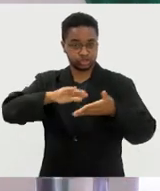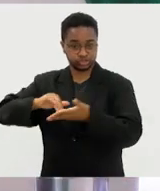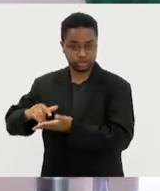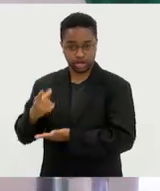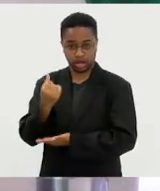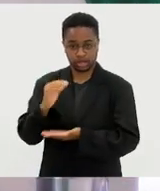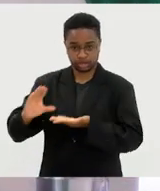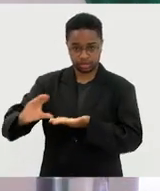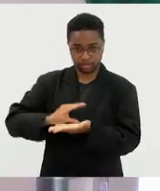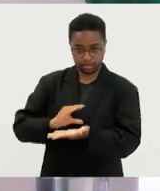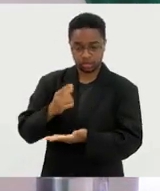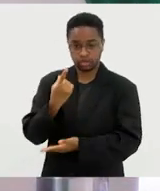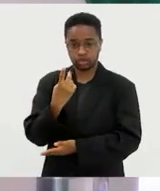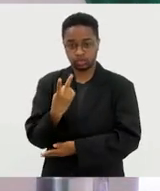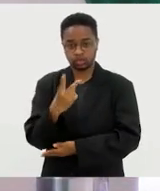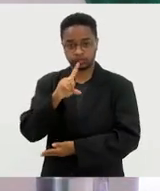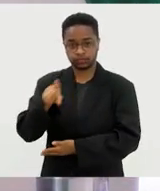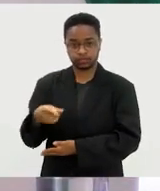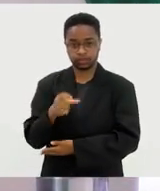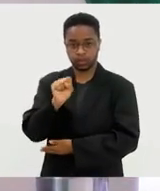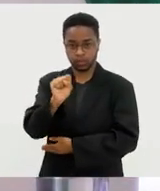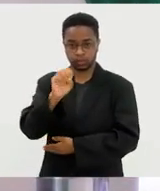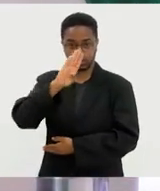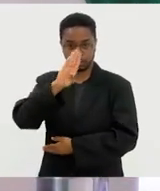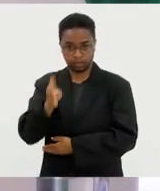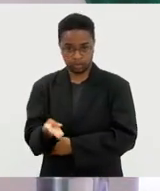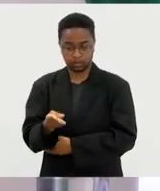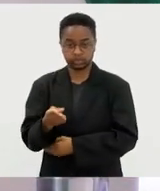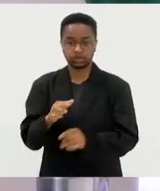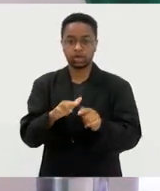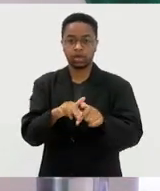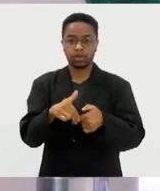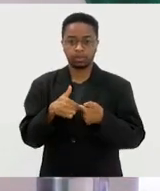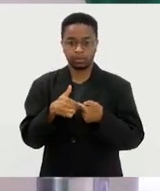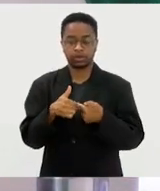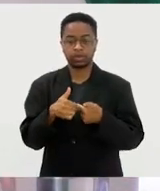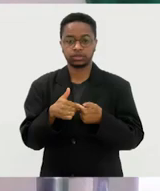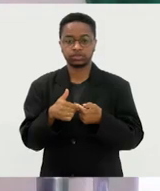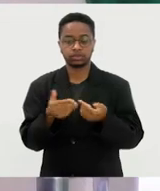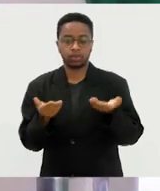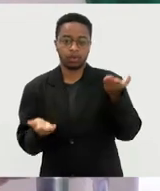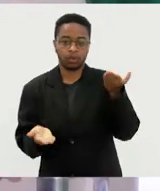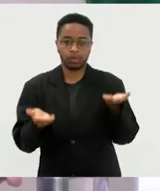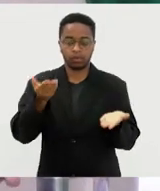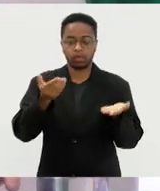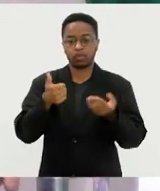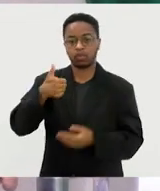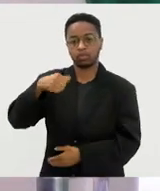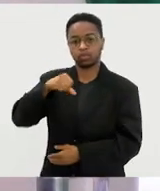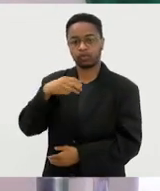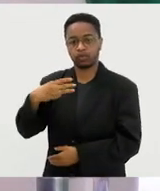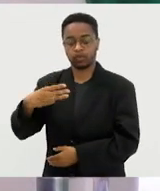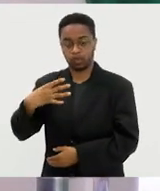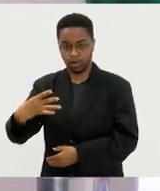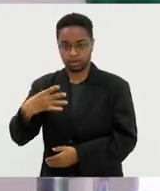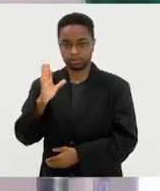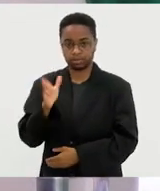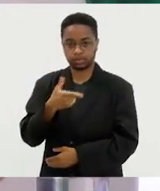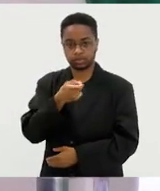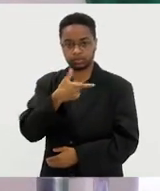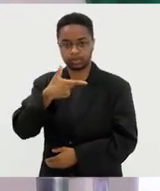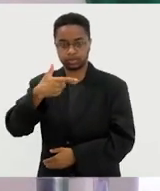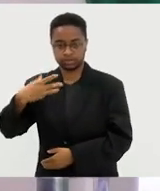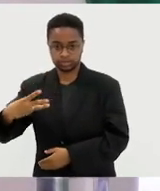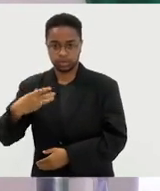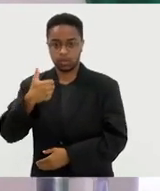isso. 2,8 bilhões por conta da compensação do 9,4, 2023 1,2 e